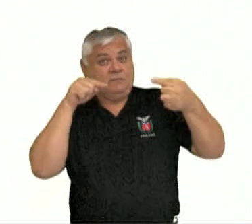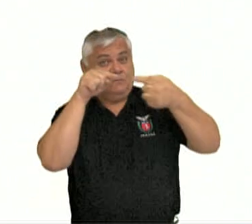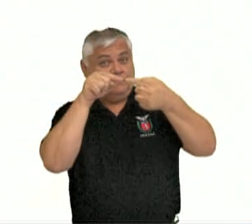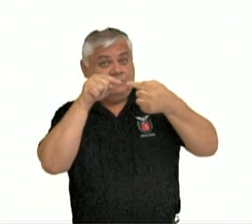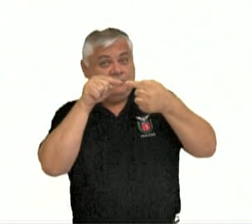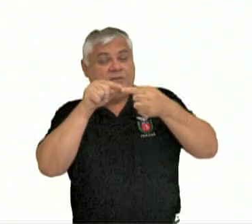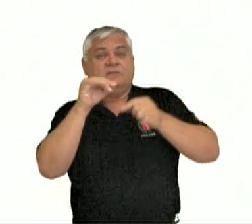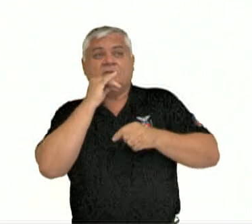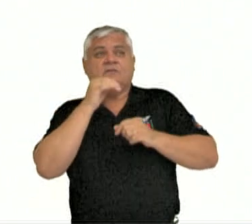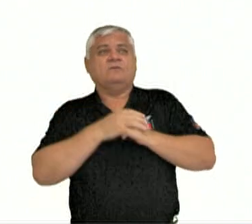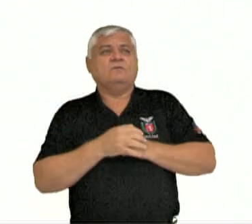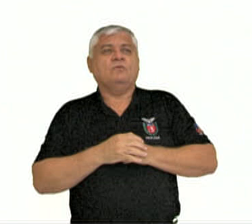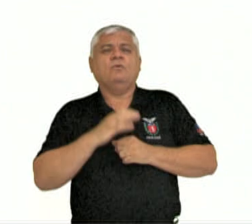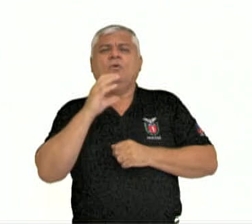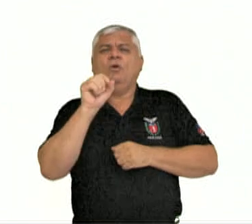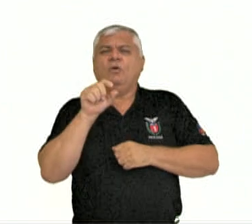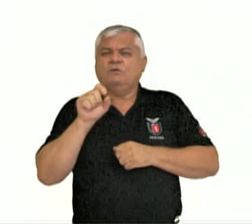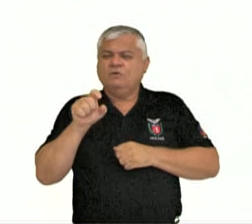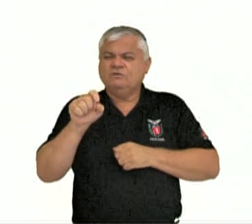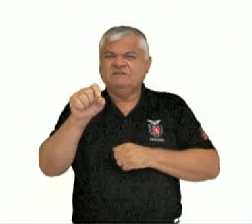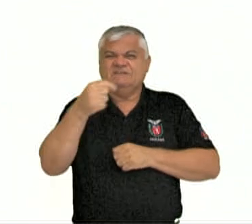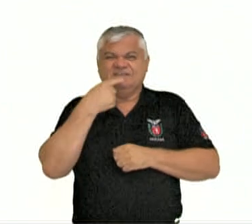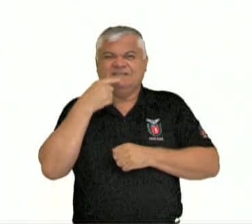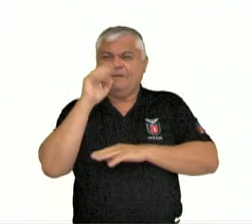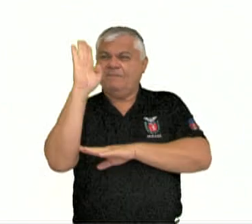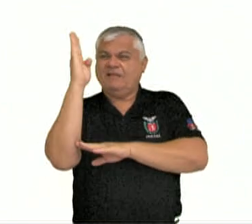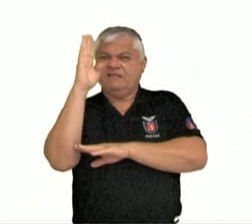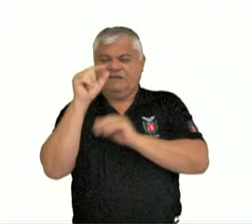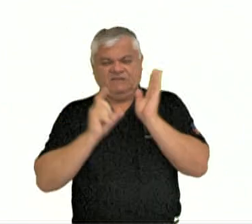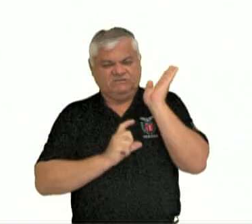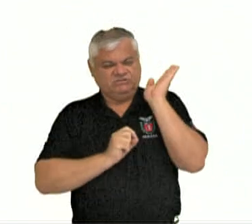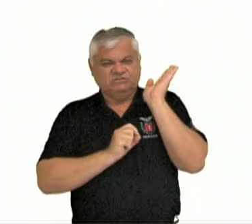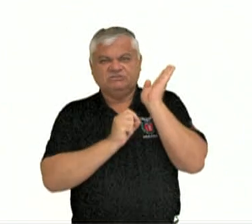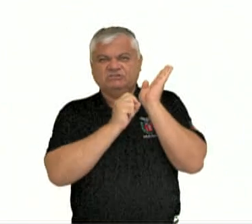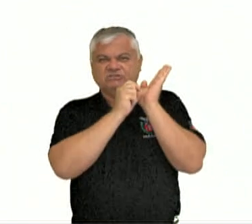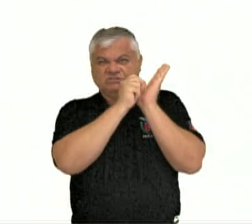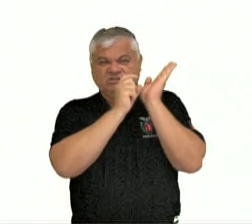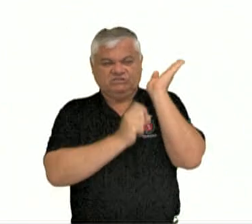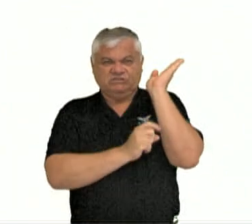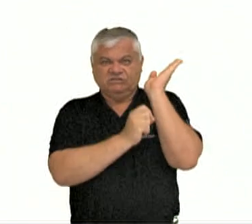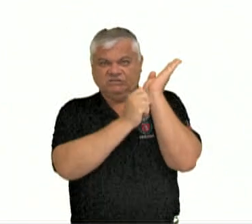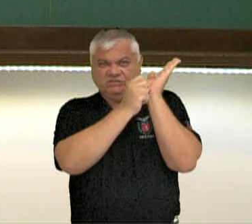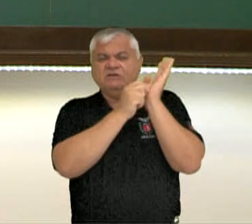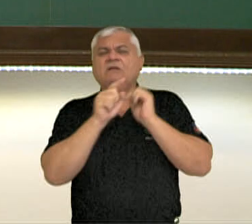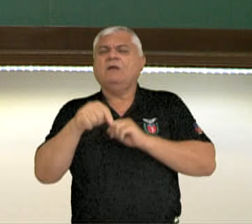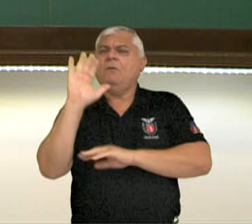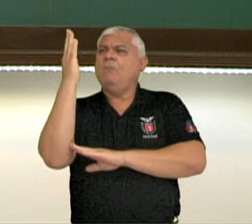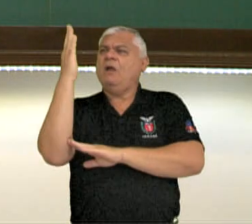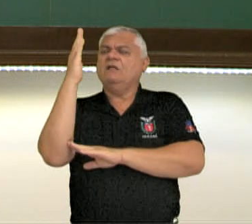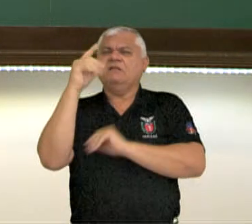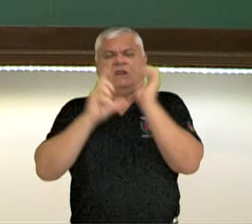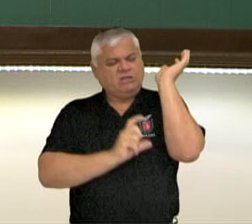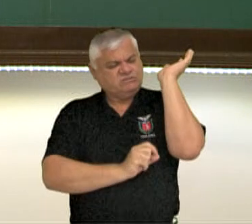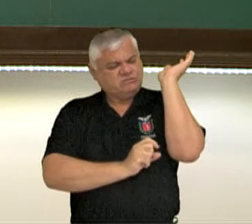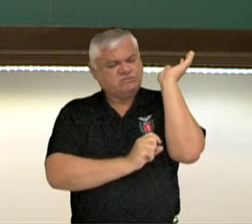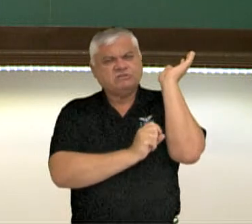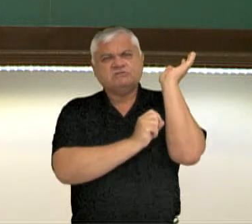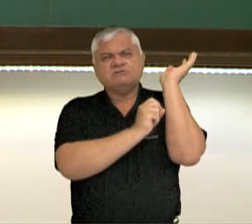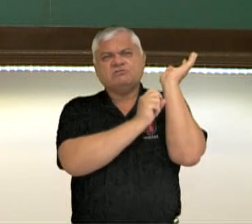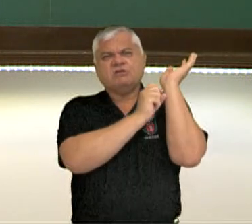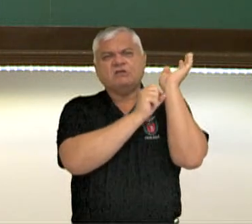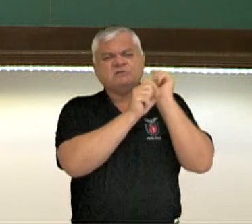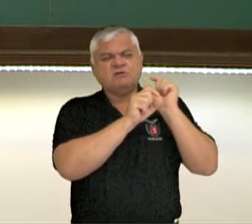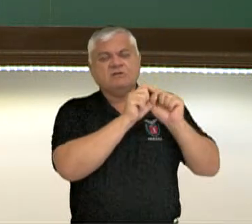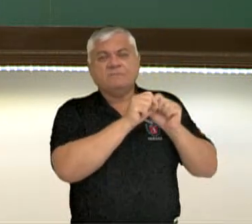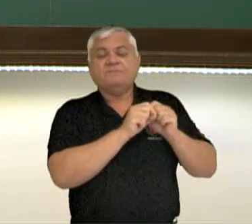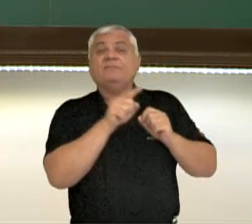associados com o cupim. Como, né, vocês devem saber, o cupim ele se alimenta da madeira e a madeira, né, ela é rica em celulose,